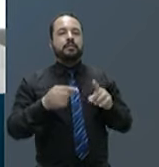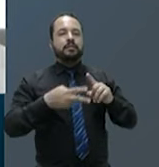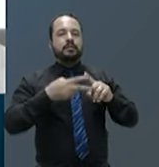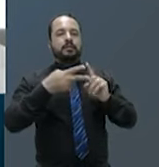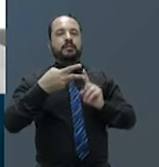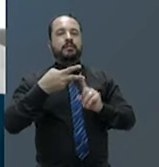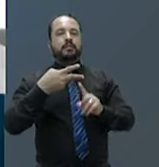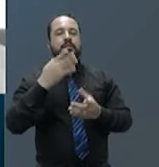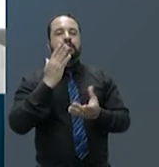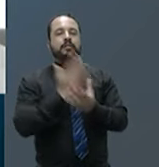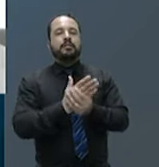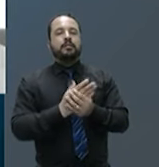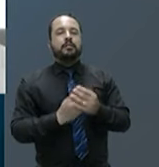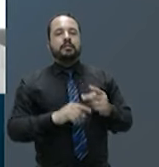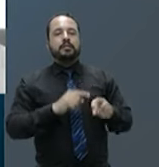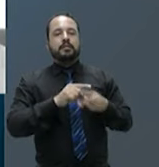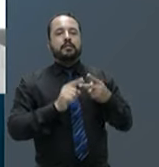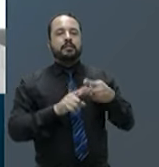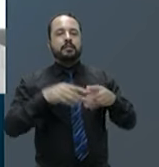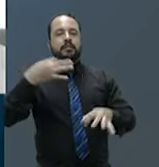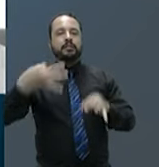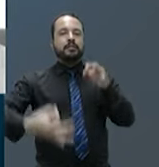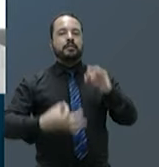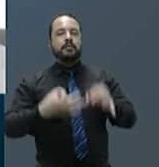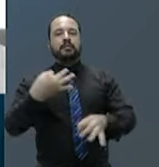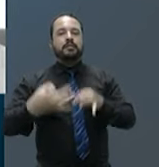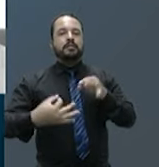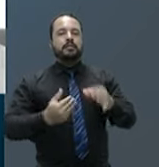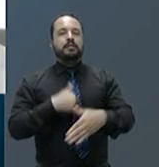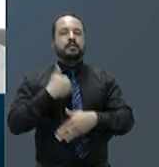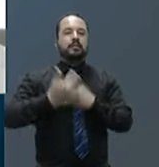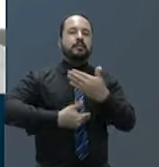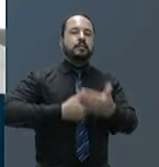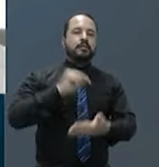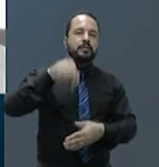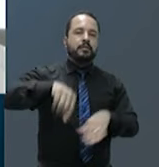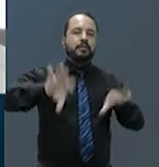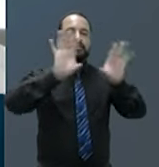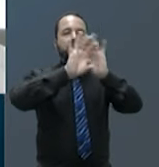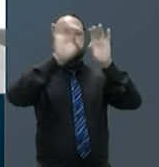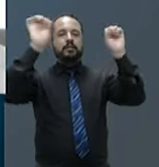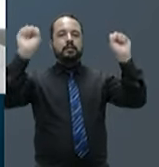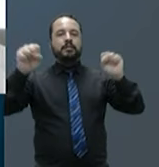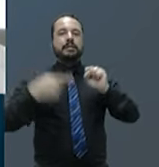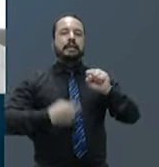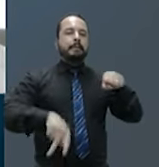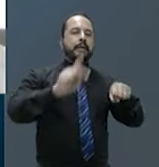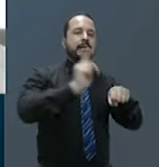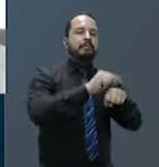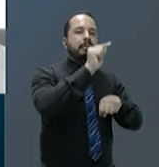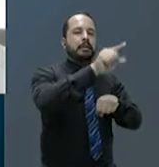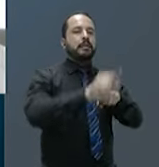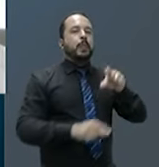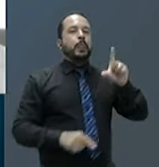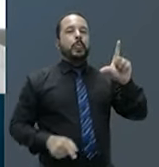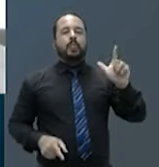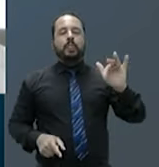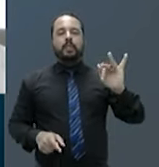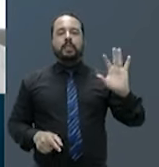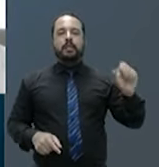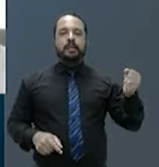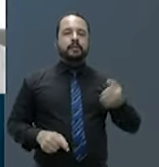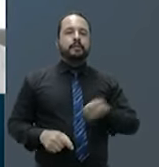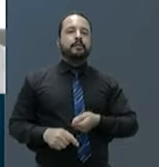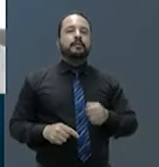judiciais atualmente em curso perante o judiciário luxemburguês, e há ainda